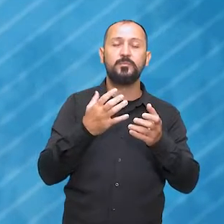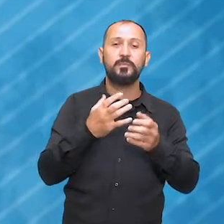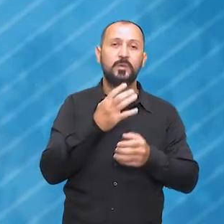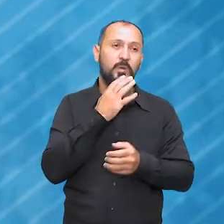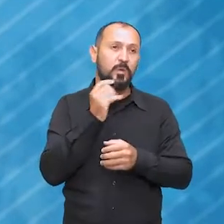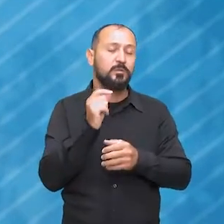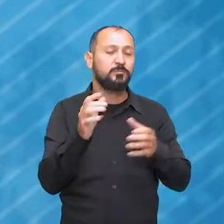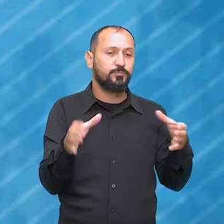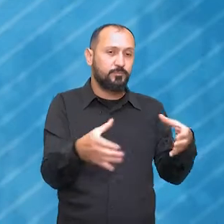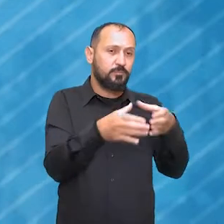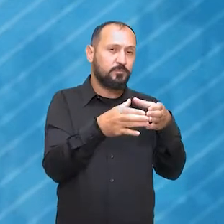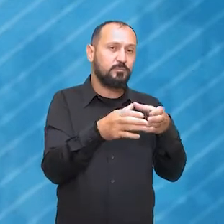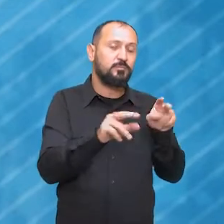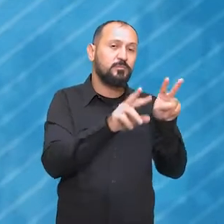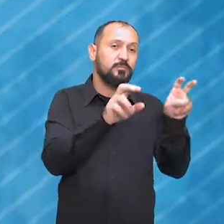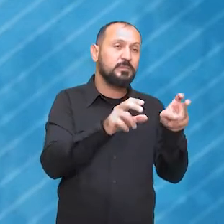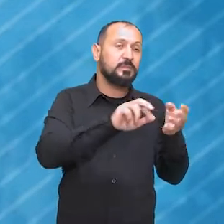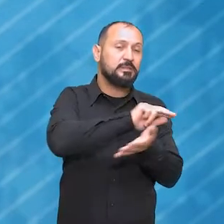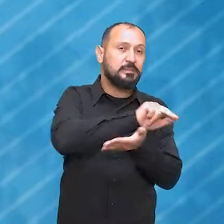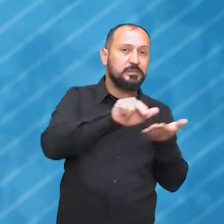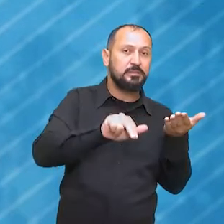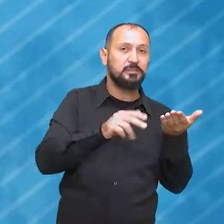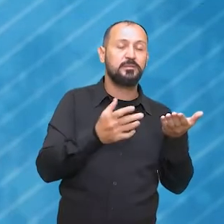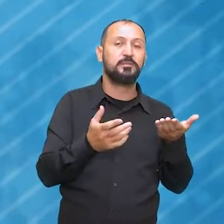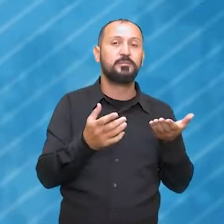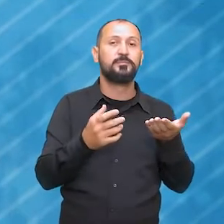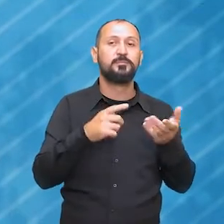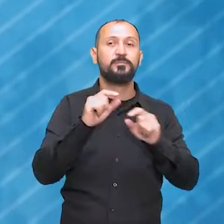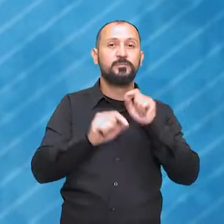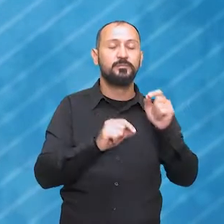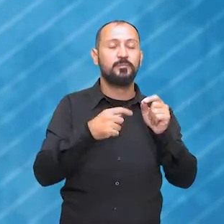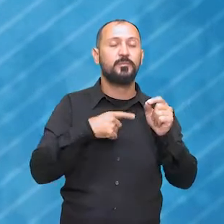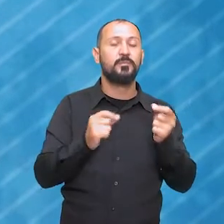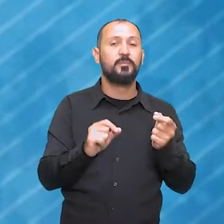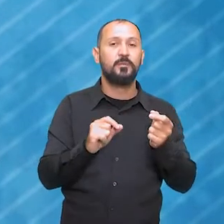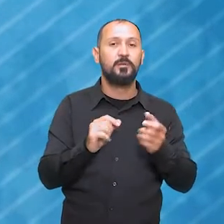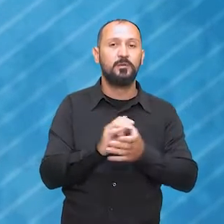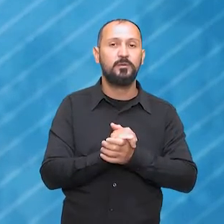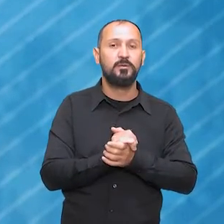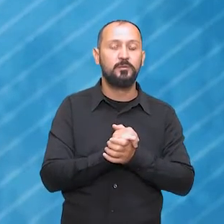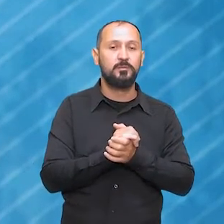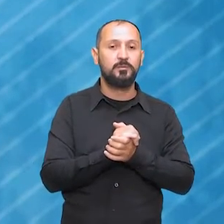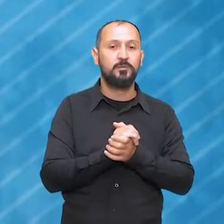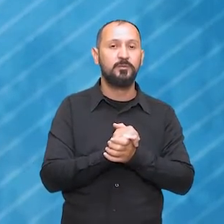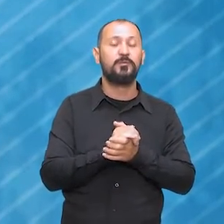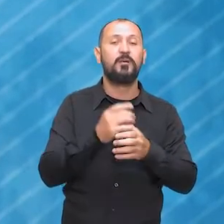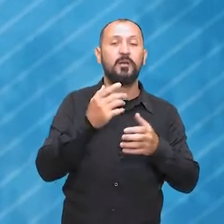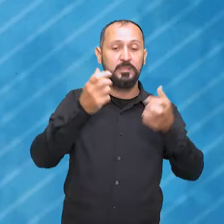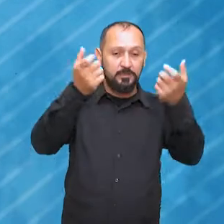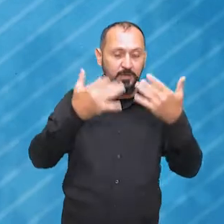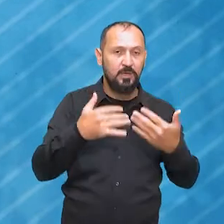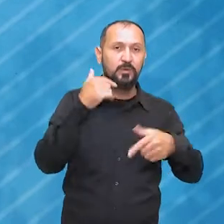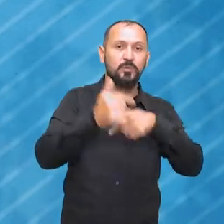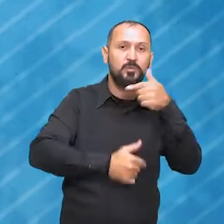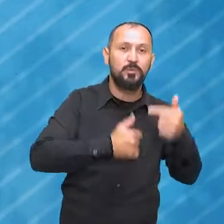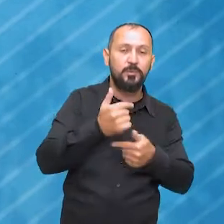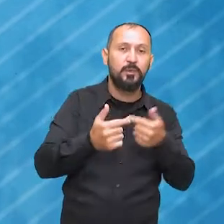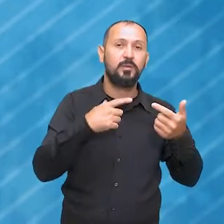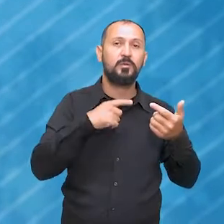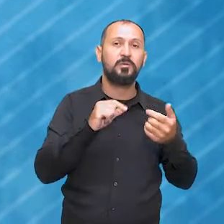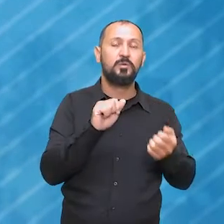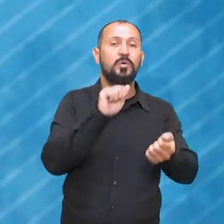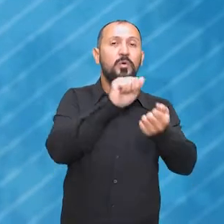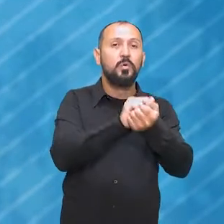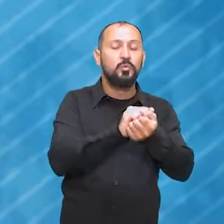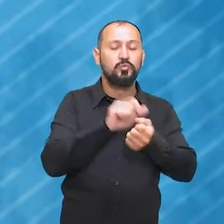conhece vários colegas, você trabalha esse network, são inúmeros eventos que são realizados na nossa casa. Então, assim, dizer que é um trabalho